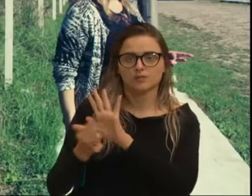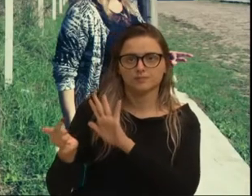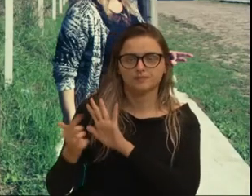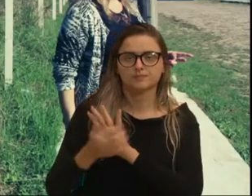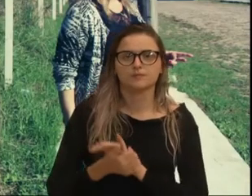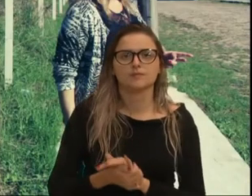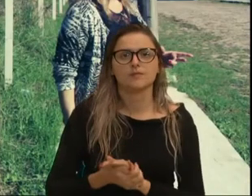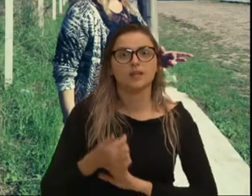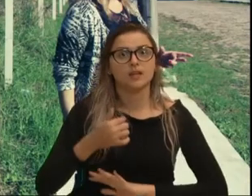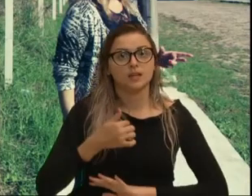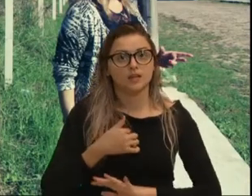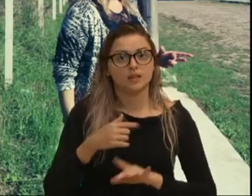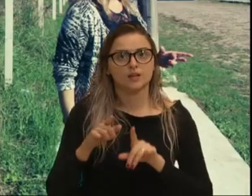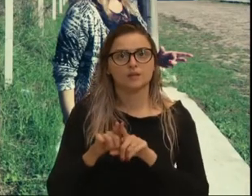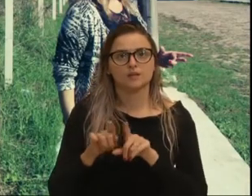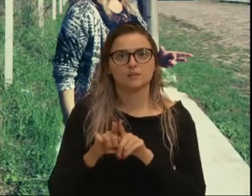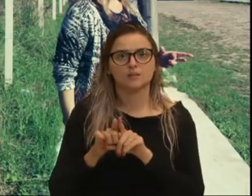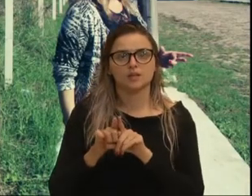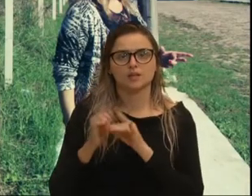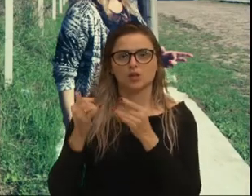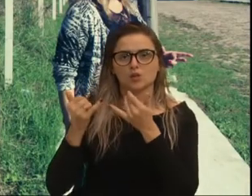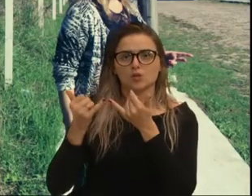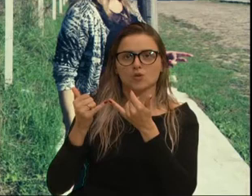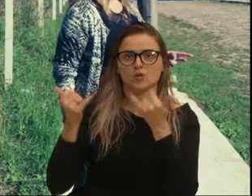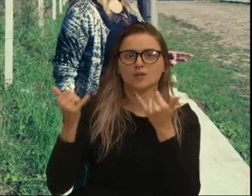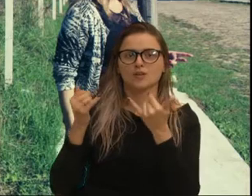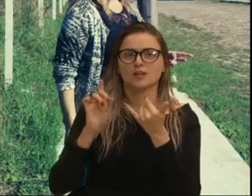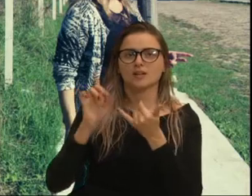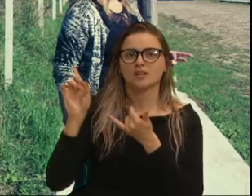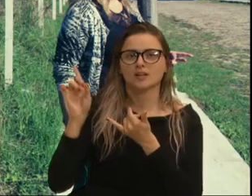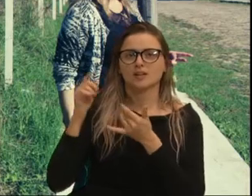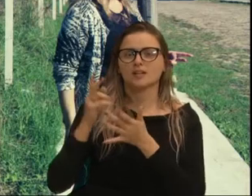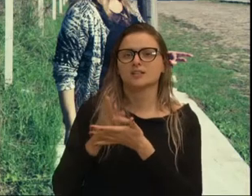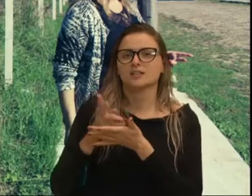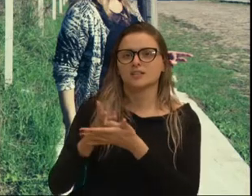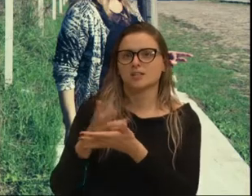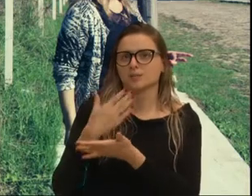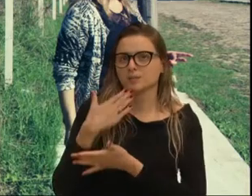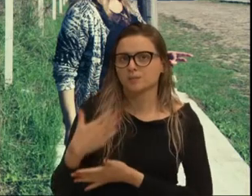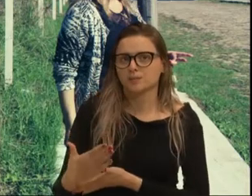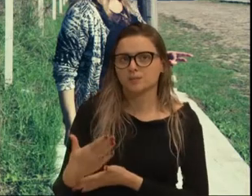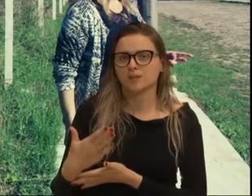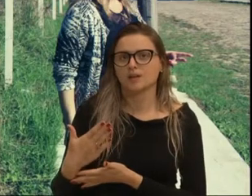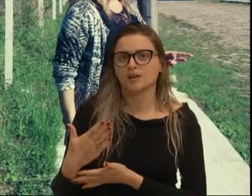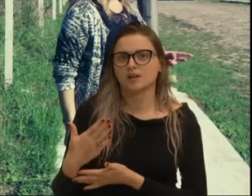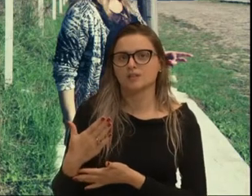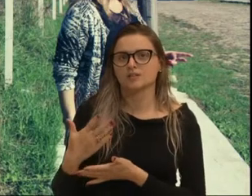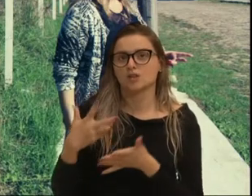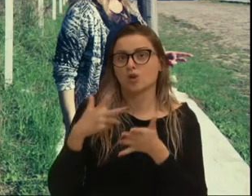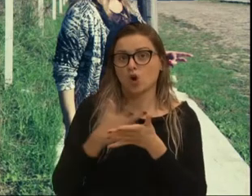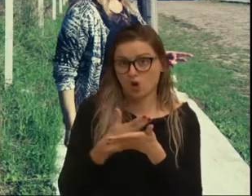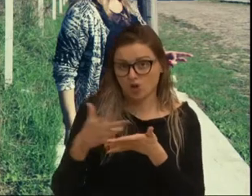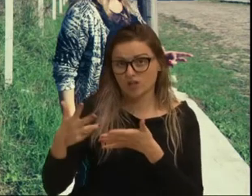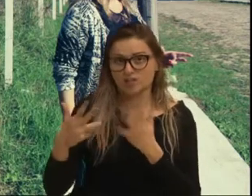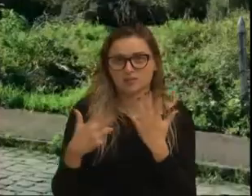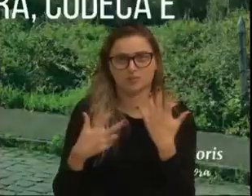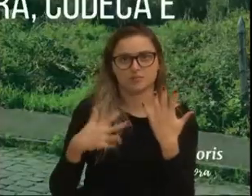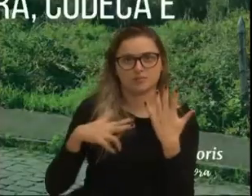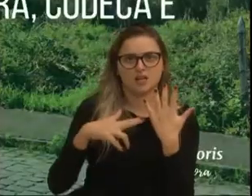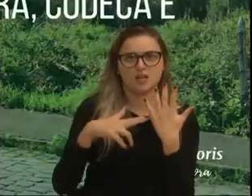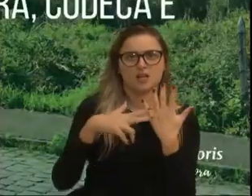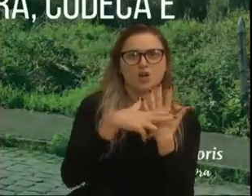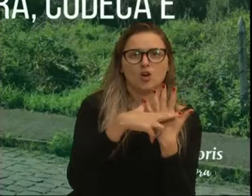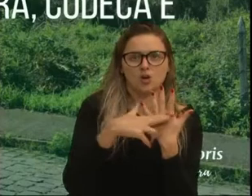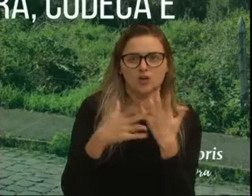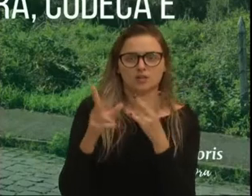Que eu estou até com arame na mão, ó. Infelizmente o pessoal rouba, né, gente? Para vender. Então, fica ruim.